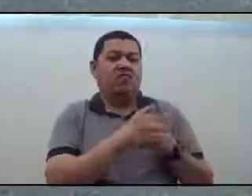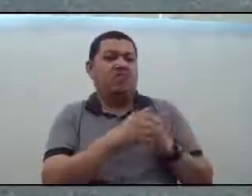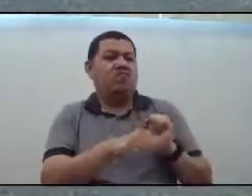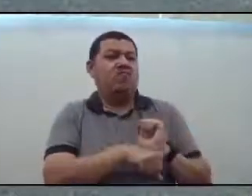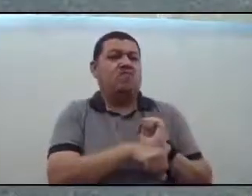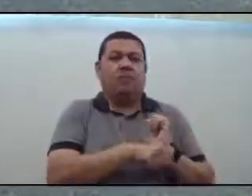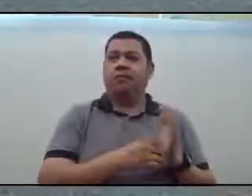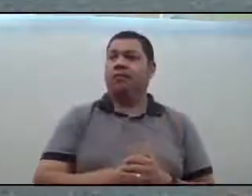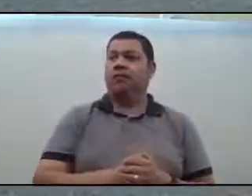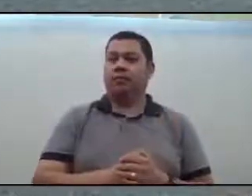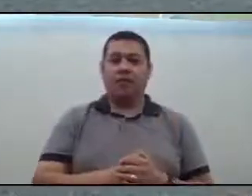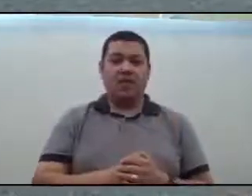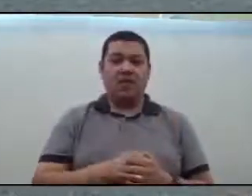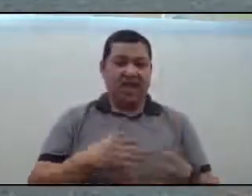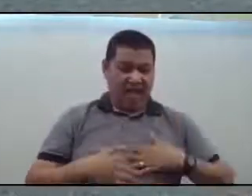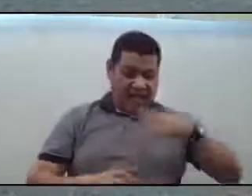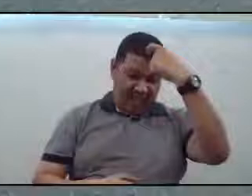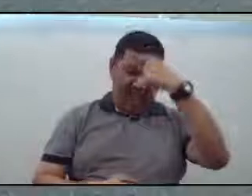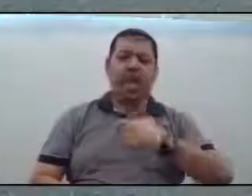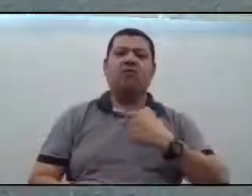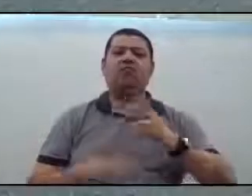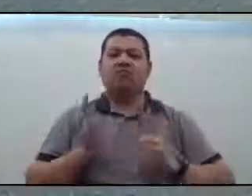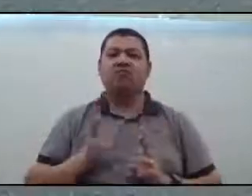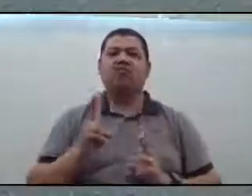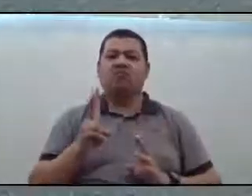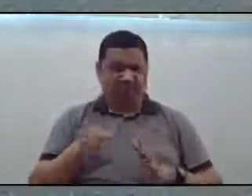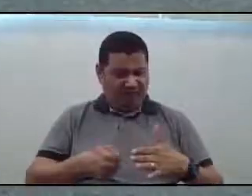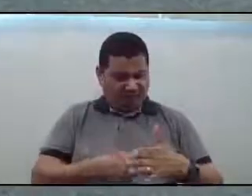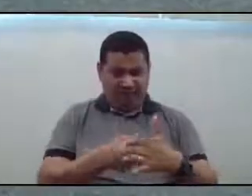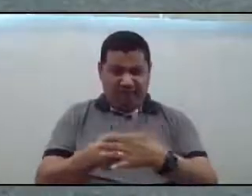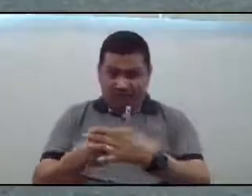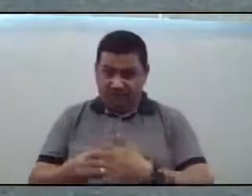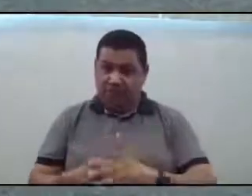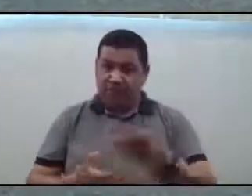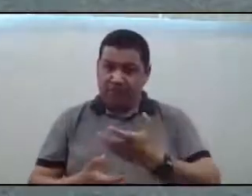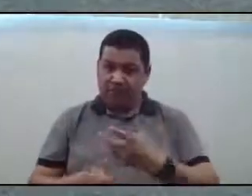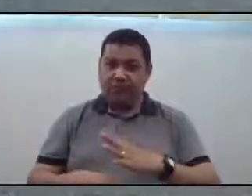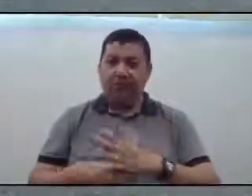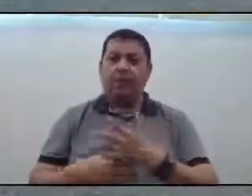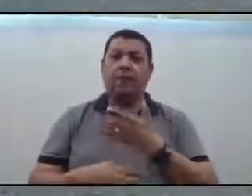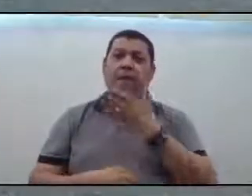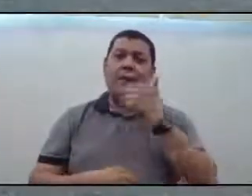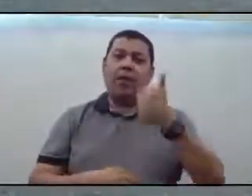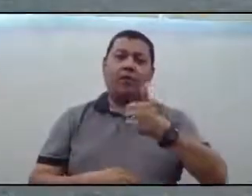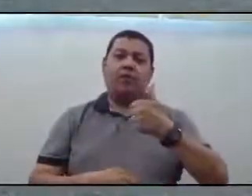vai estar sempre empenhado para trazer melhoria para o nosso município de Cacoal.